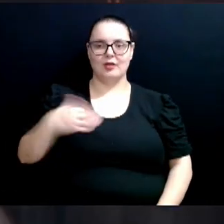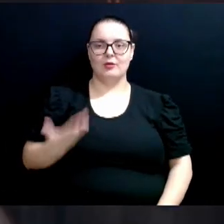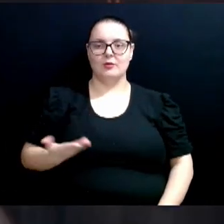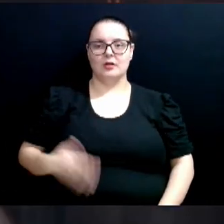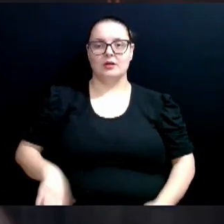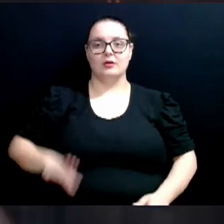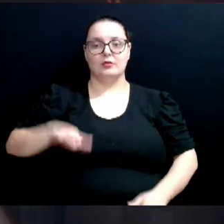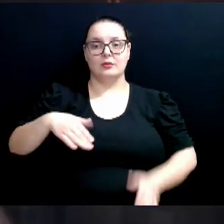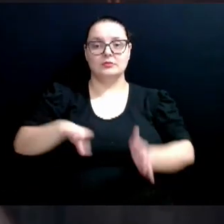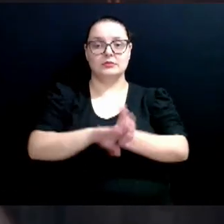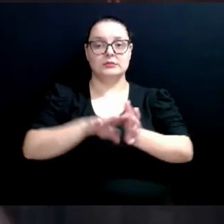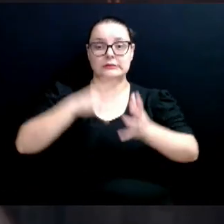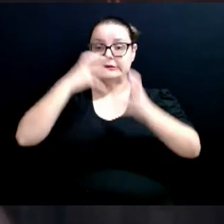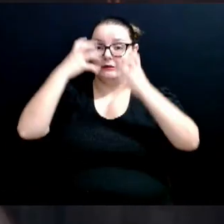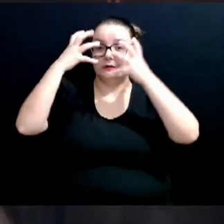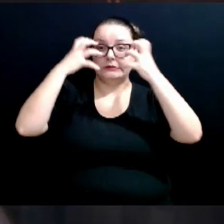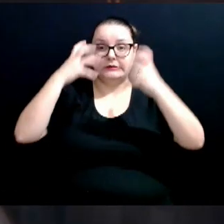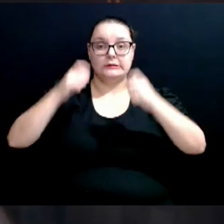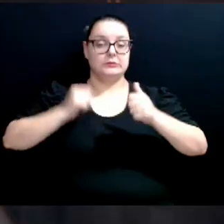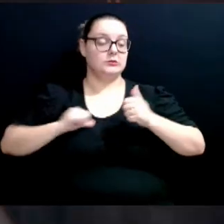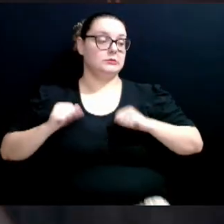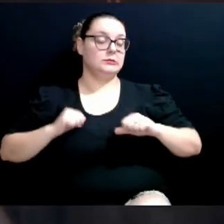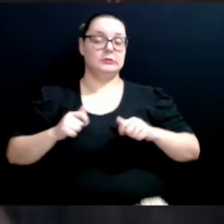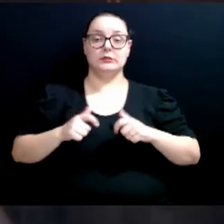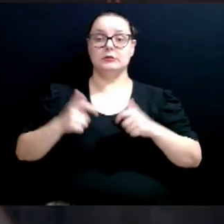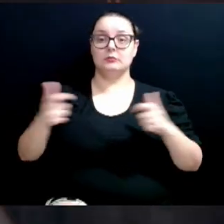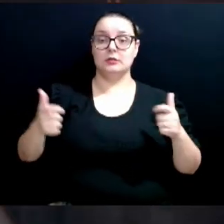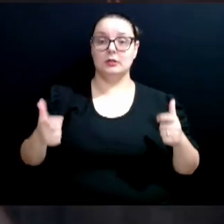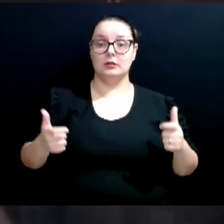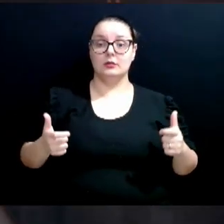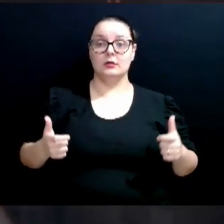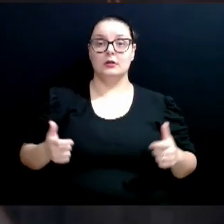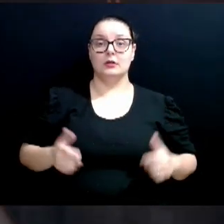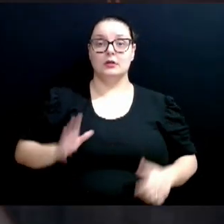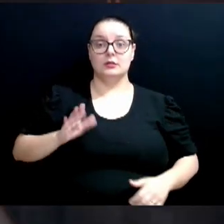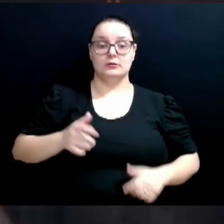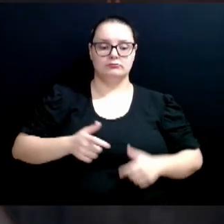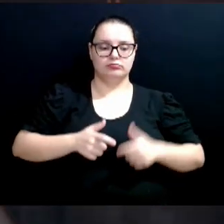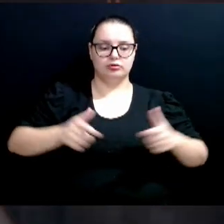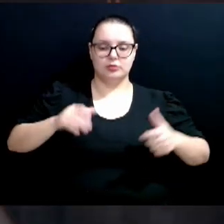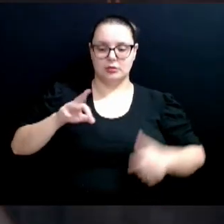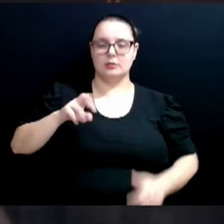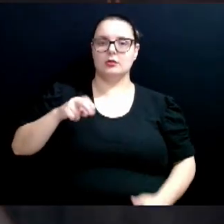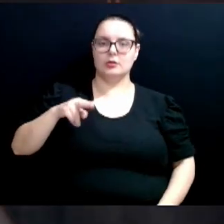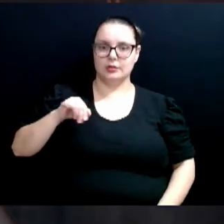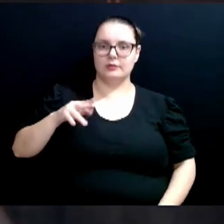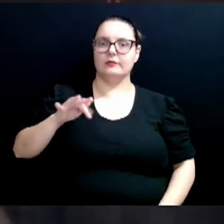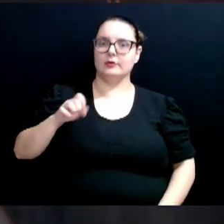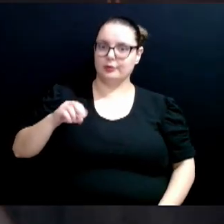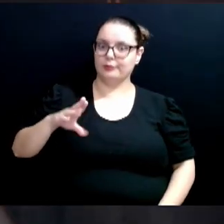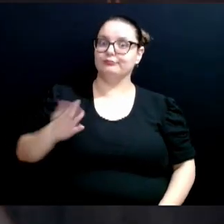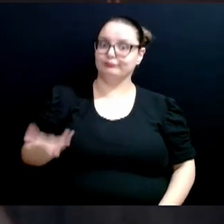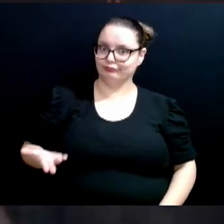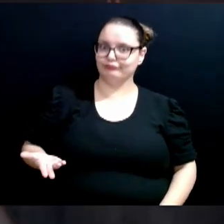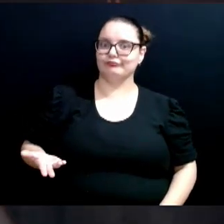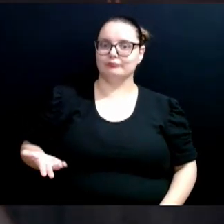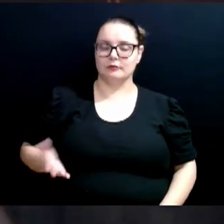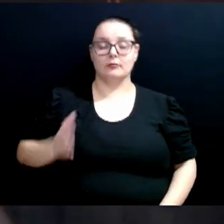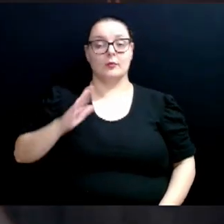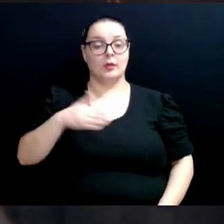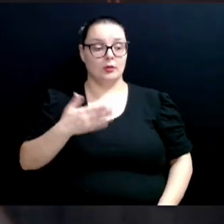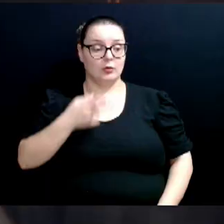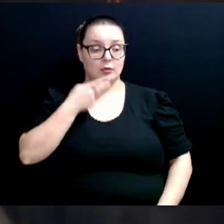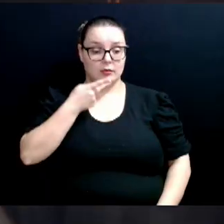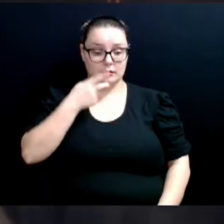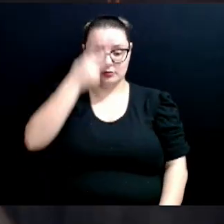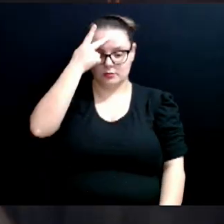estresse, às vezes num nível de ansiedade, que às vezes até já cronificou, né? Então, eu acho que quando a gente fala de nós mesmos, às vezes a